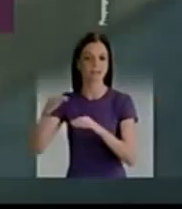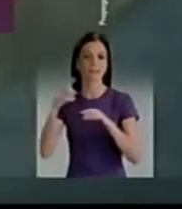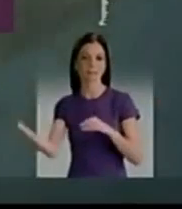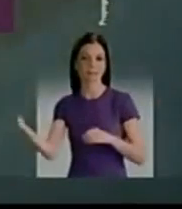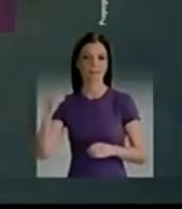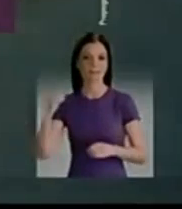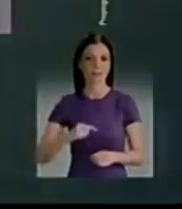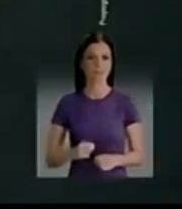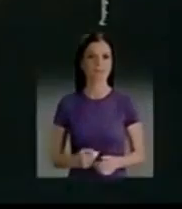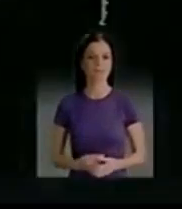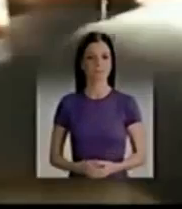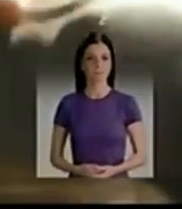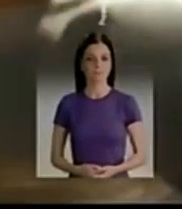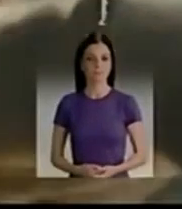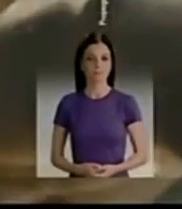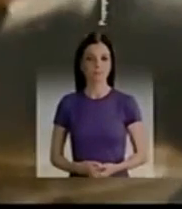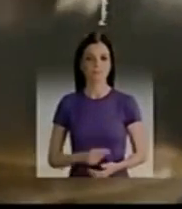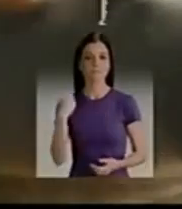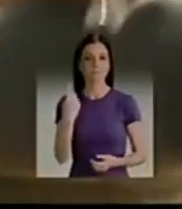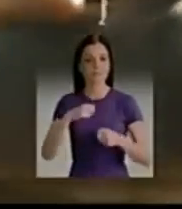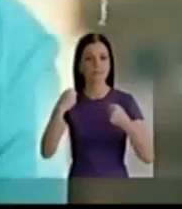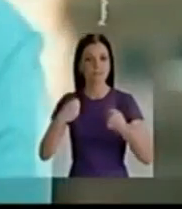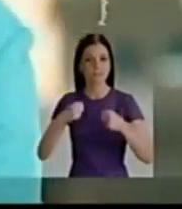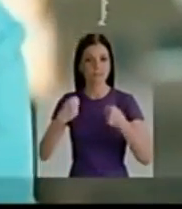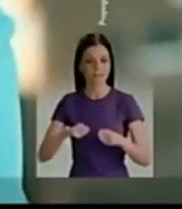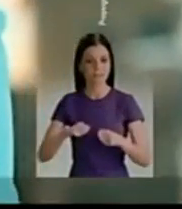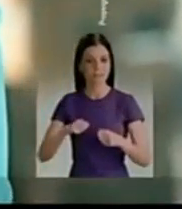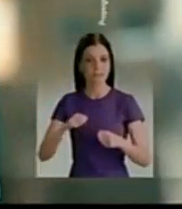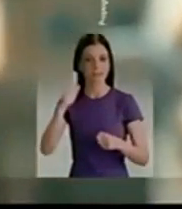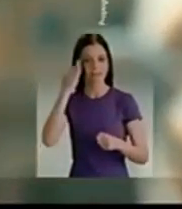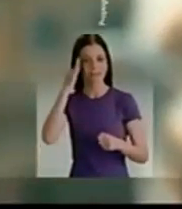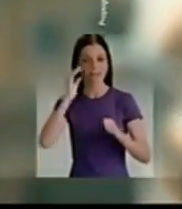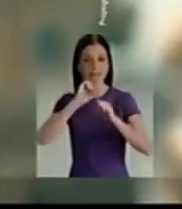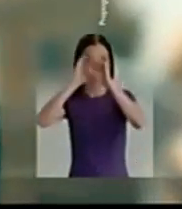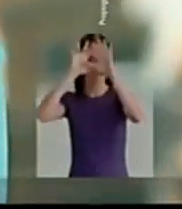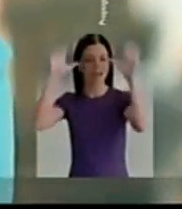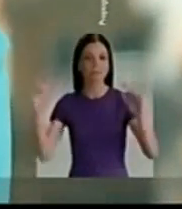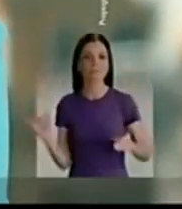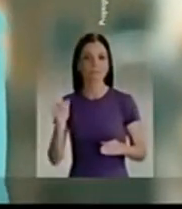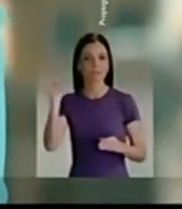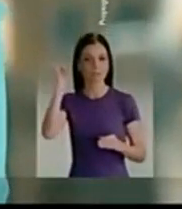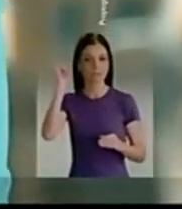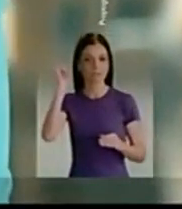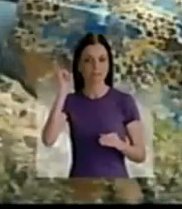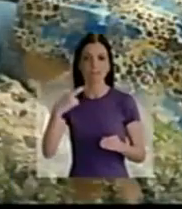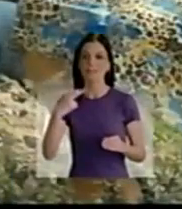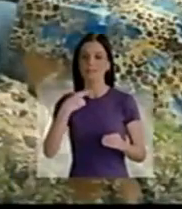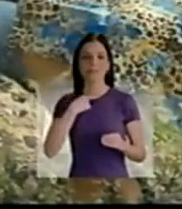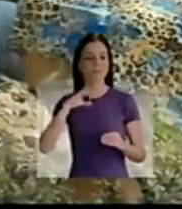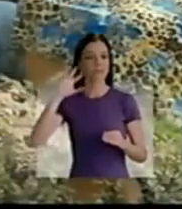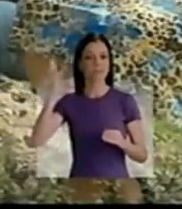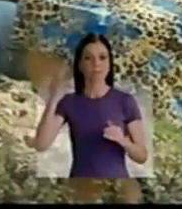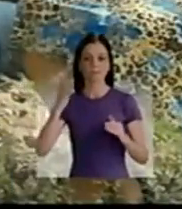o vai e volta. A gente precisa ter muita clareza da prioridade que vai dar. Não dá